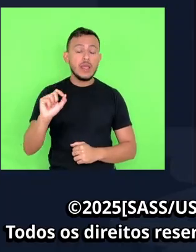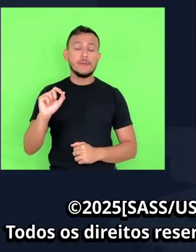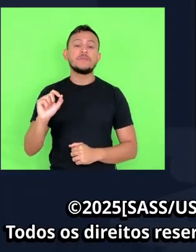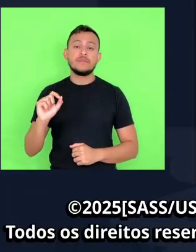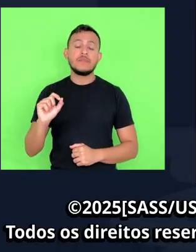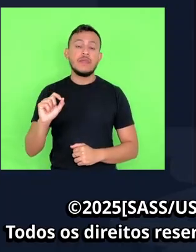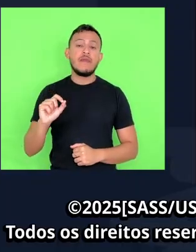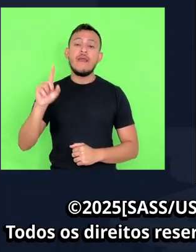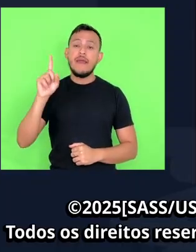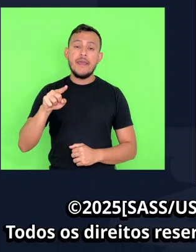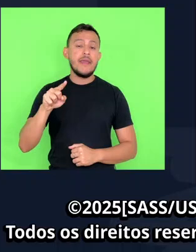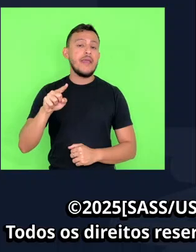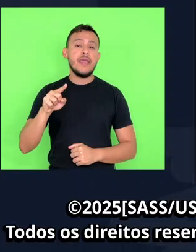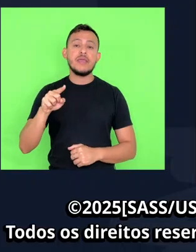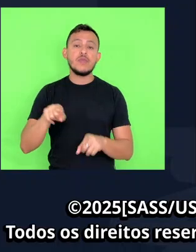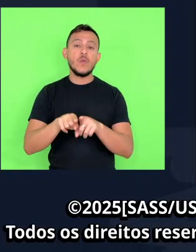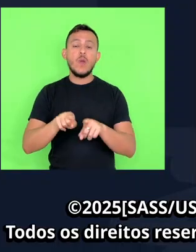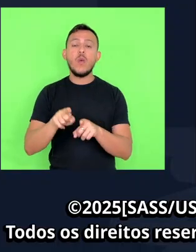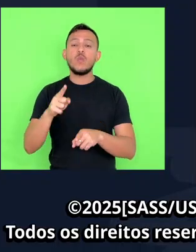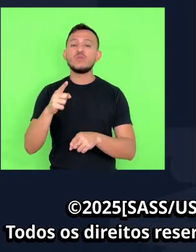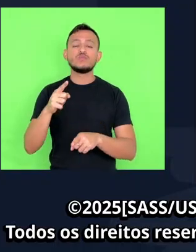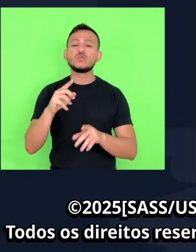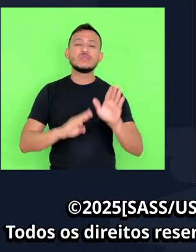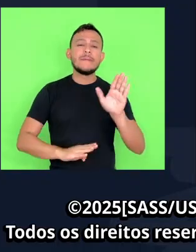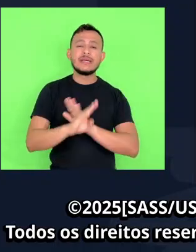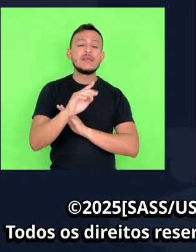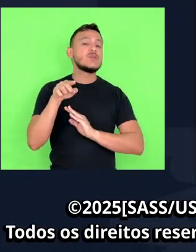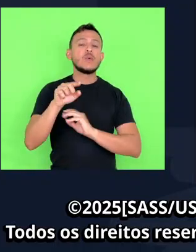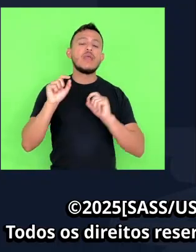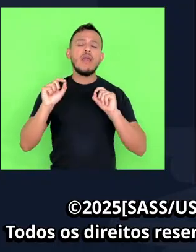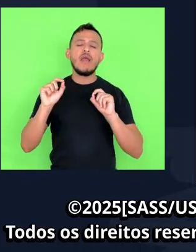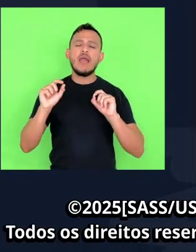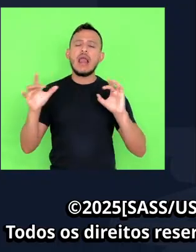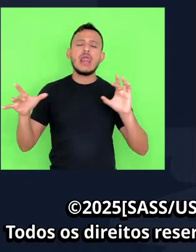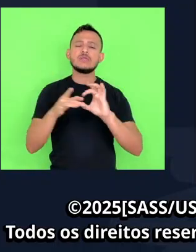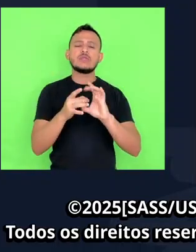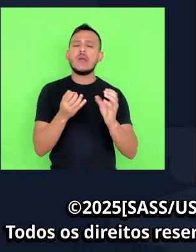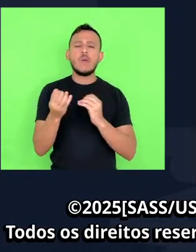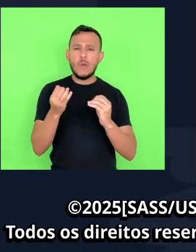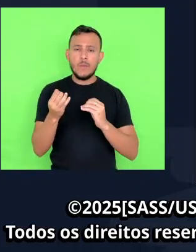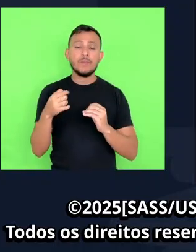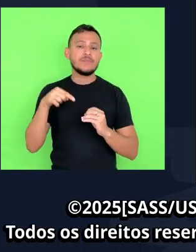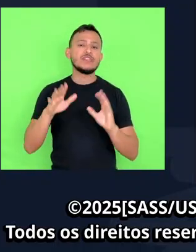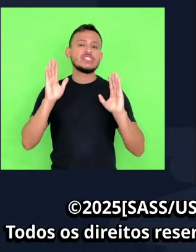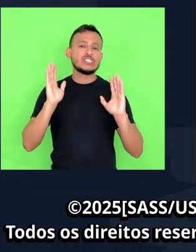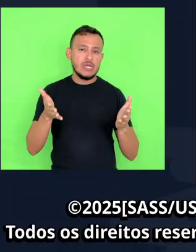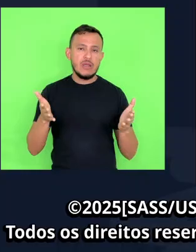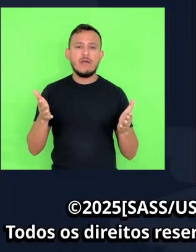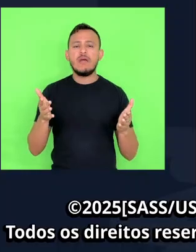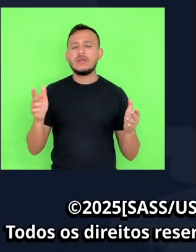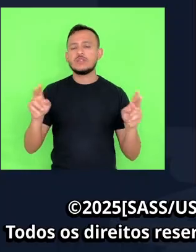ser ultrapassado. Vamos relacionar tudo isso. Nós falamos de